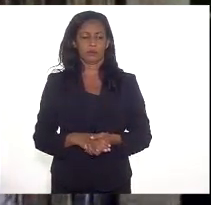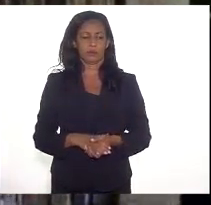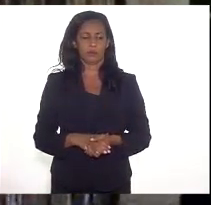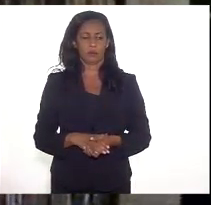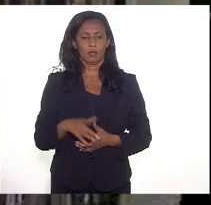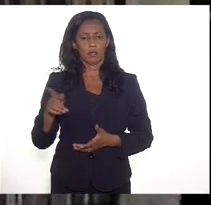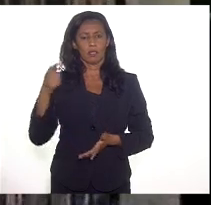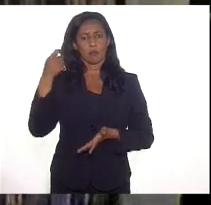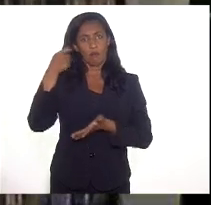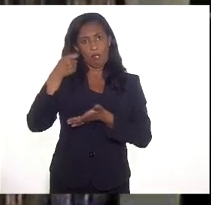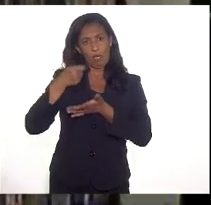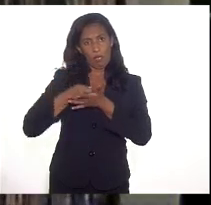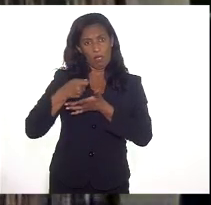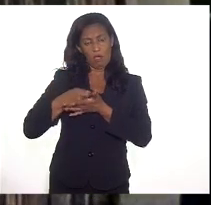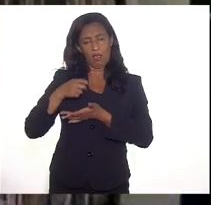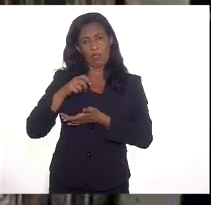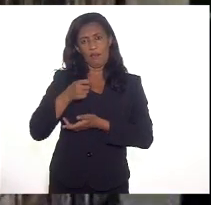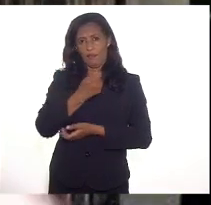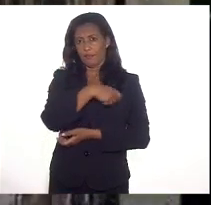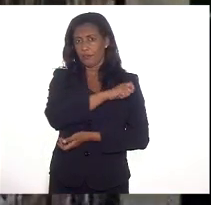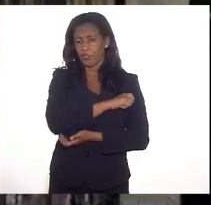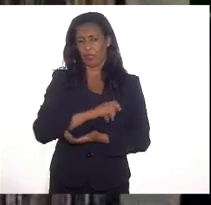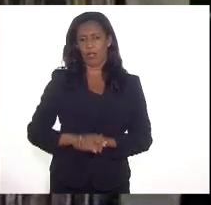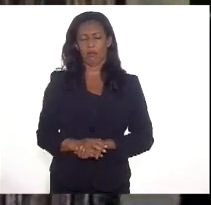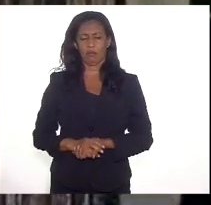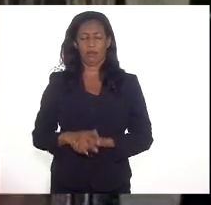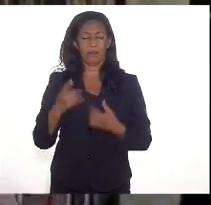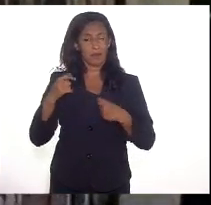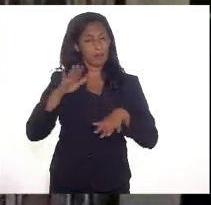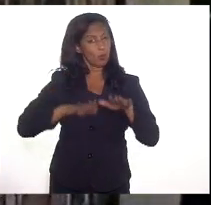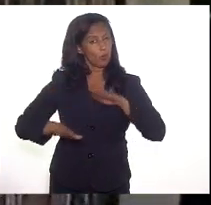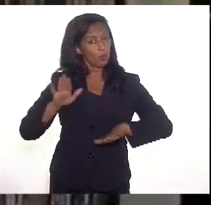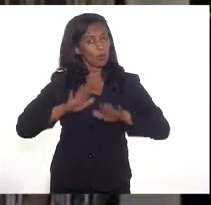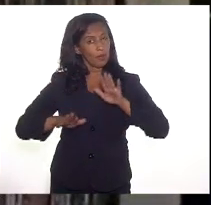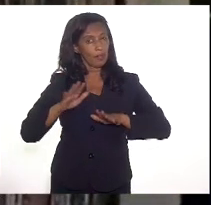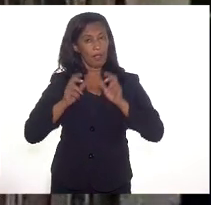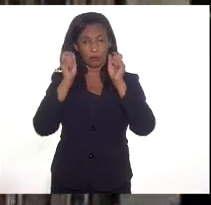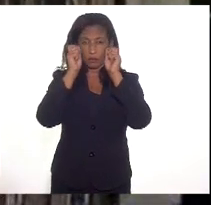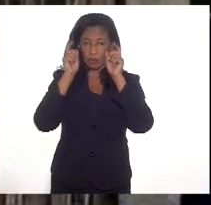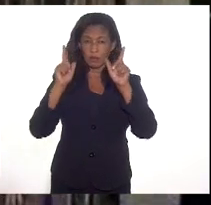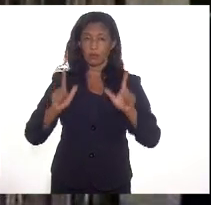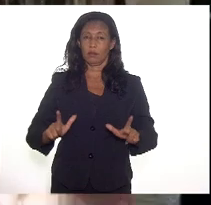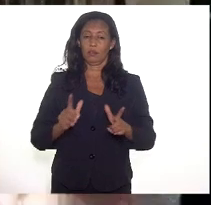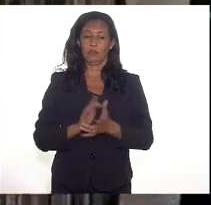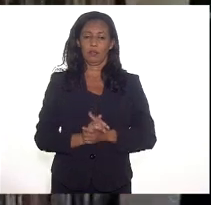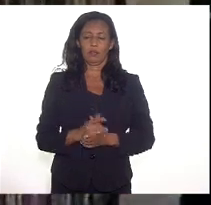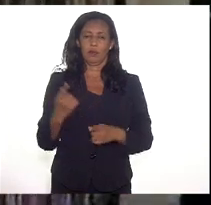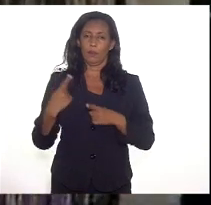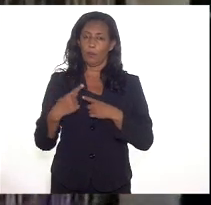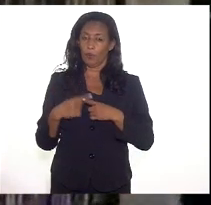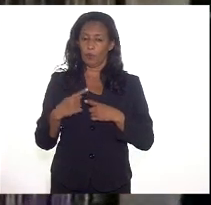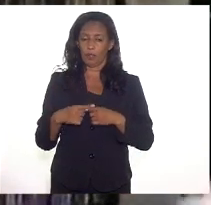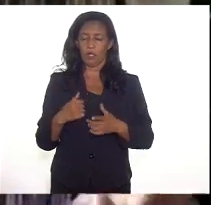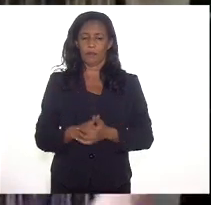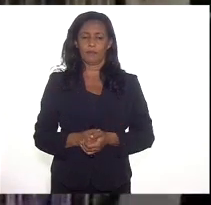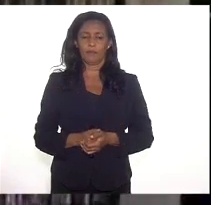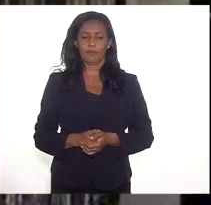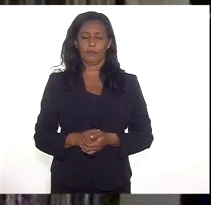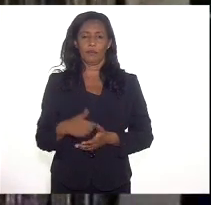desse regime de recuperação fiscal. A gente deve ter muito cuidado, deve estar atento, né, porque, na medida que